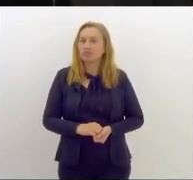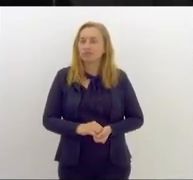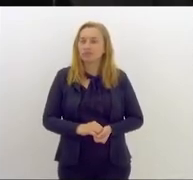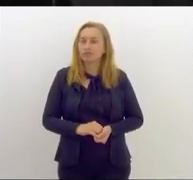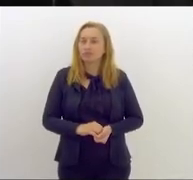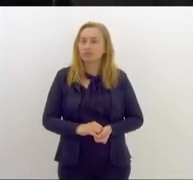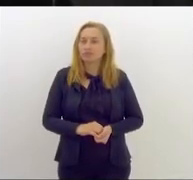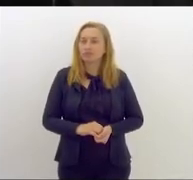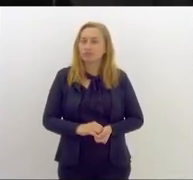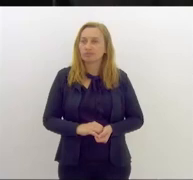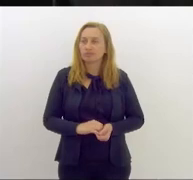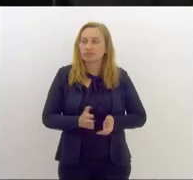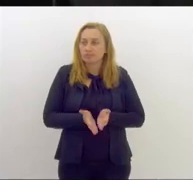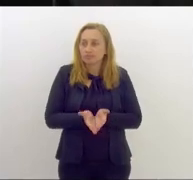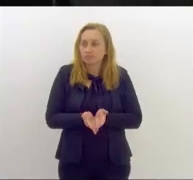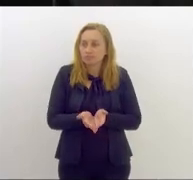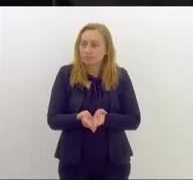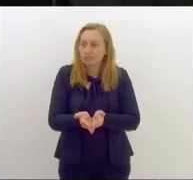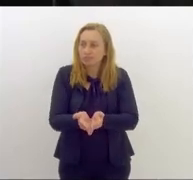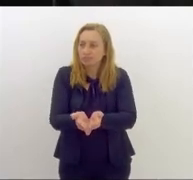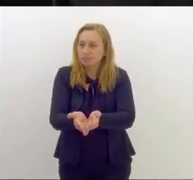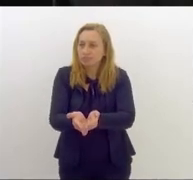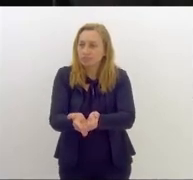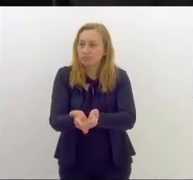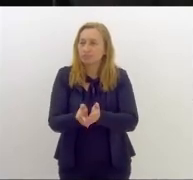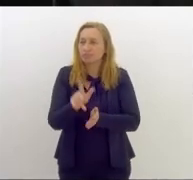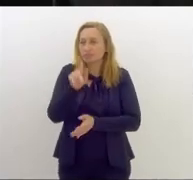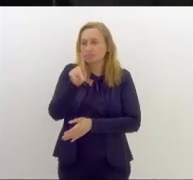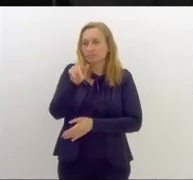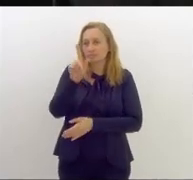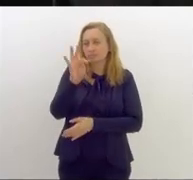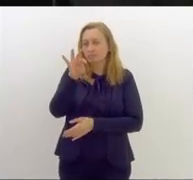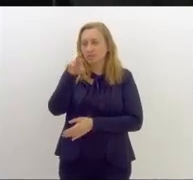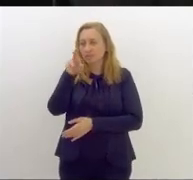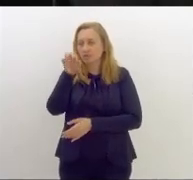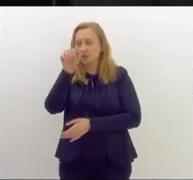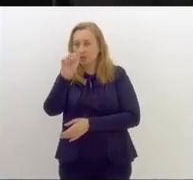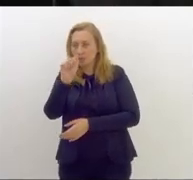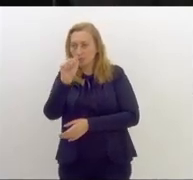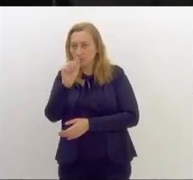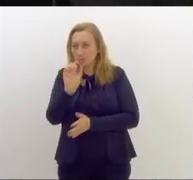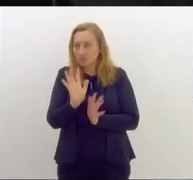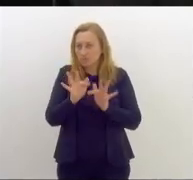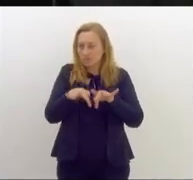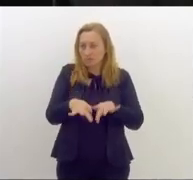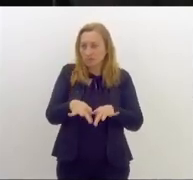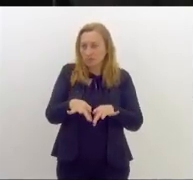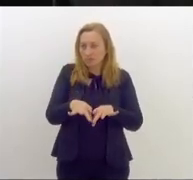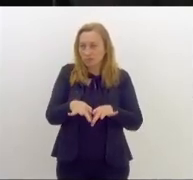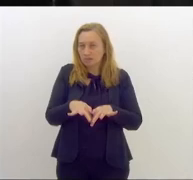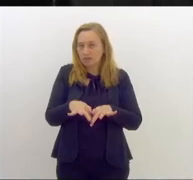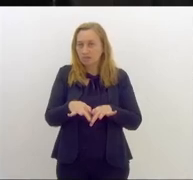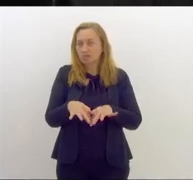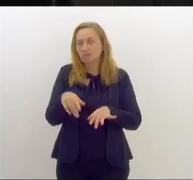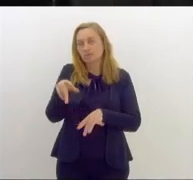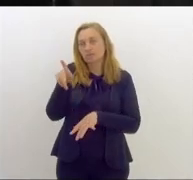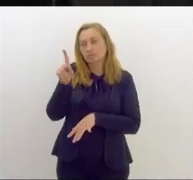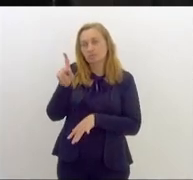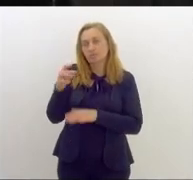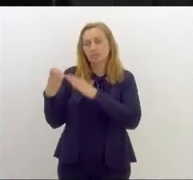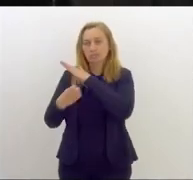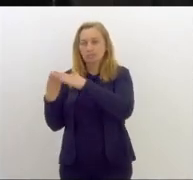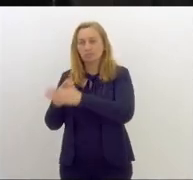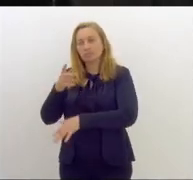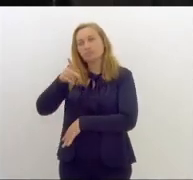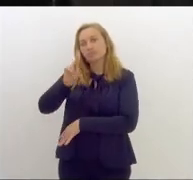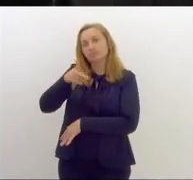das embarcações e plataformas que acabarão a vida útil das concessionárias de petróleo e gás que é